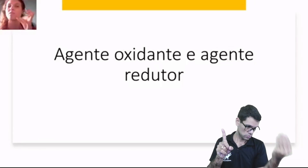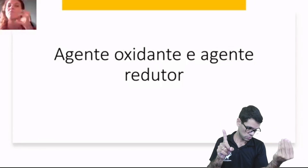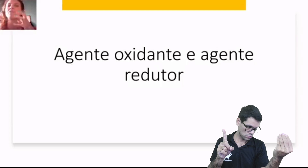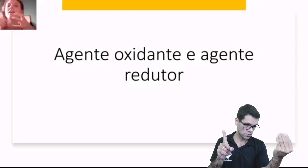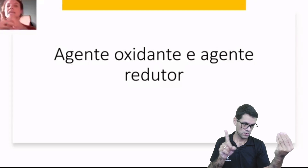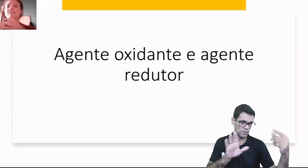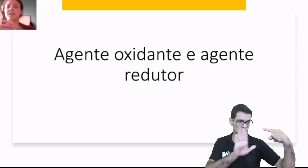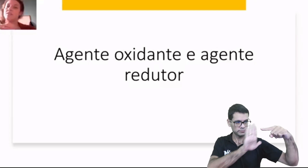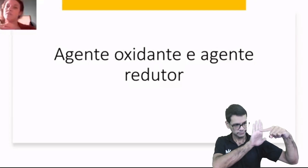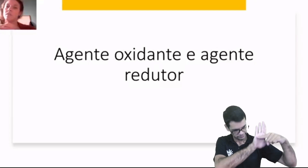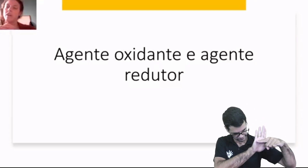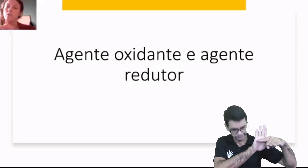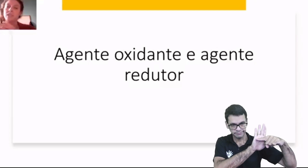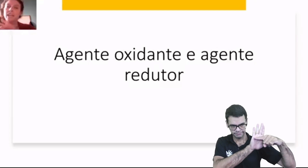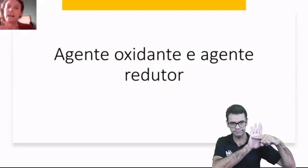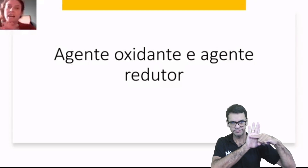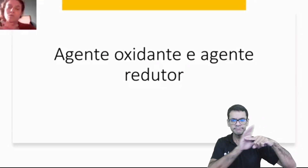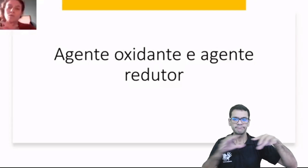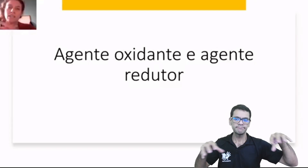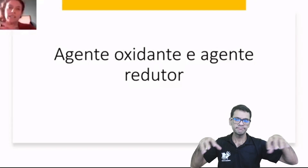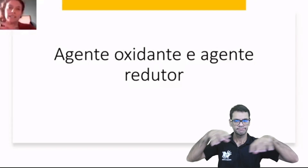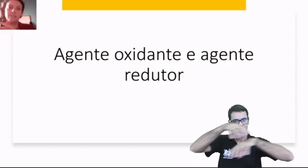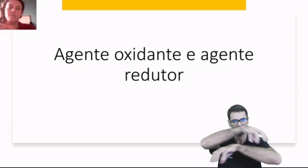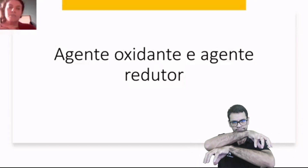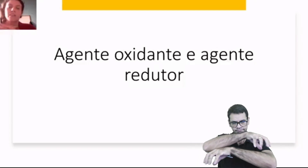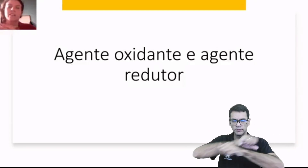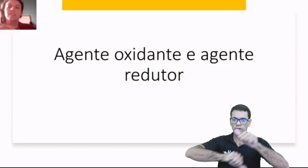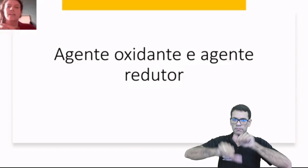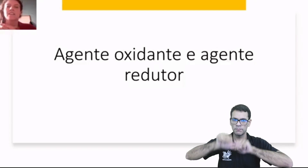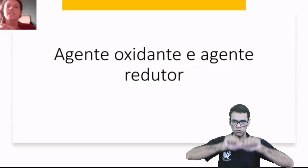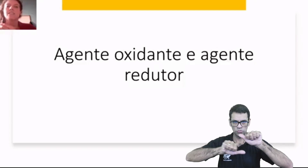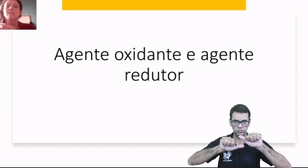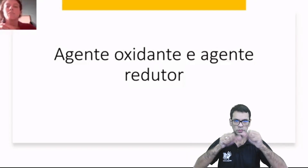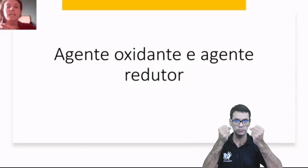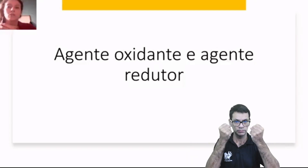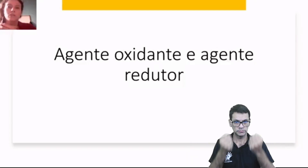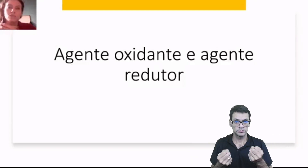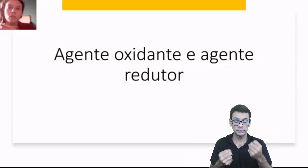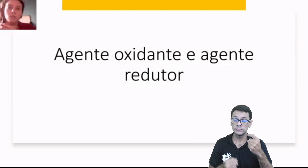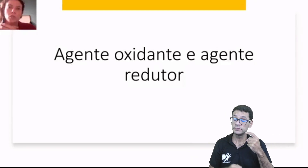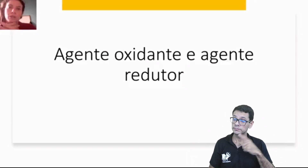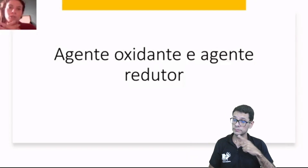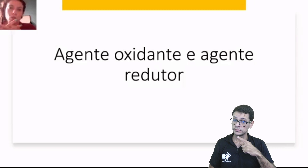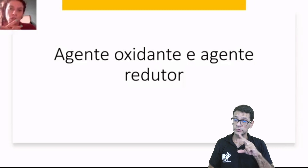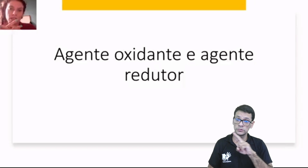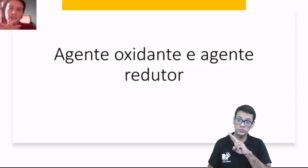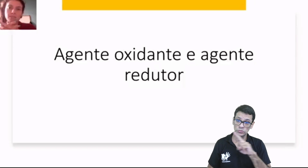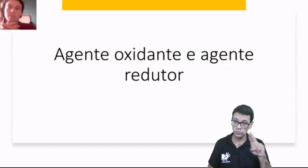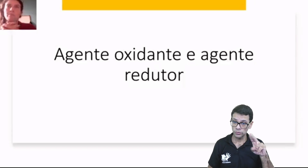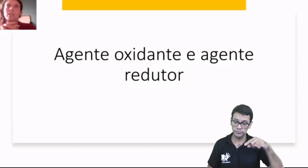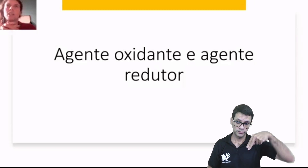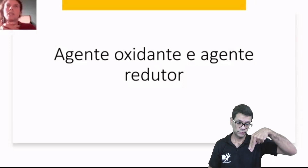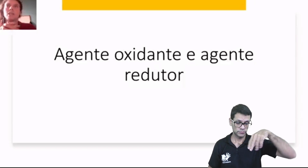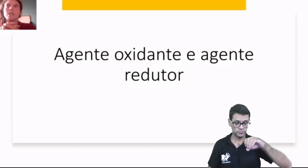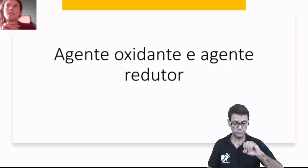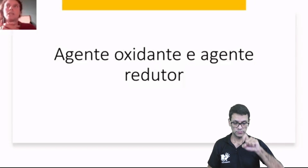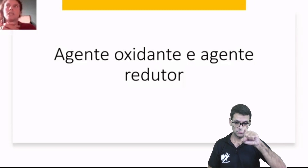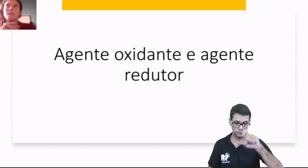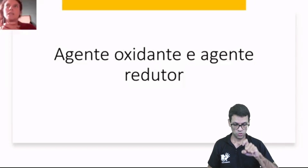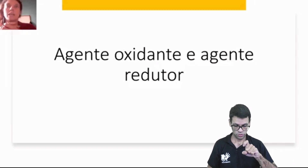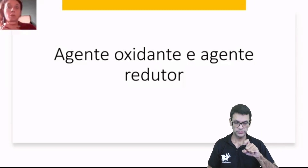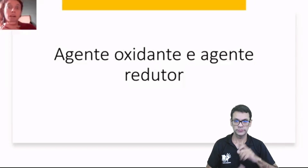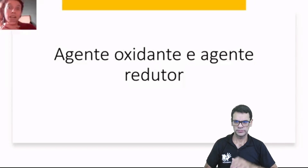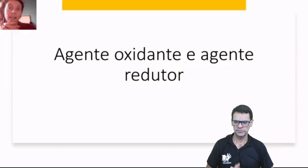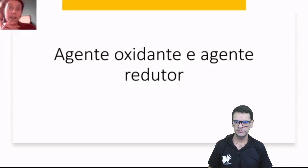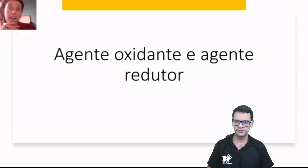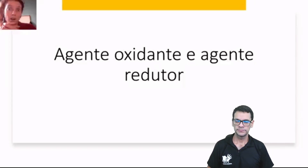elétron, ele vai alterar a sua carga, né? E para isso tem um nome chamado NOx, e